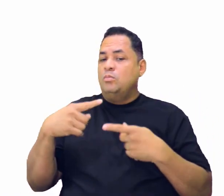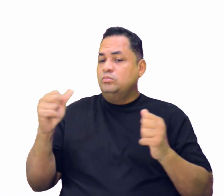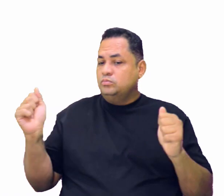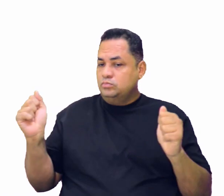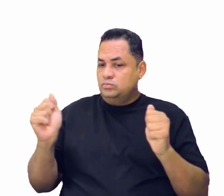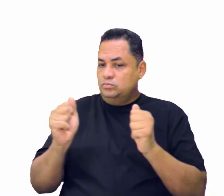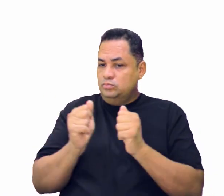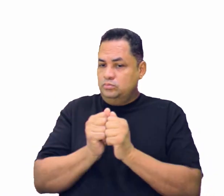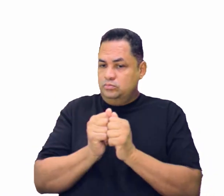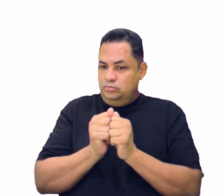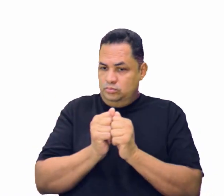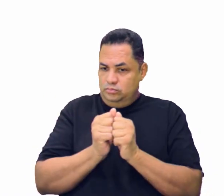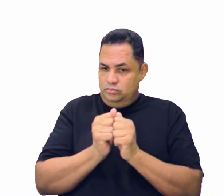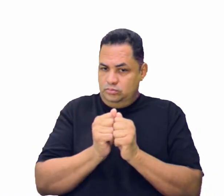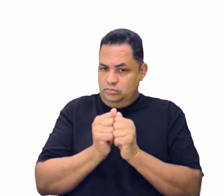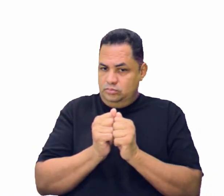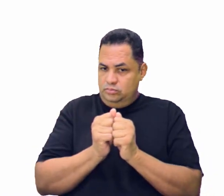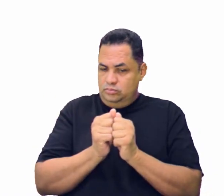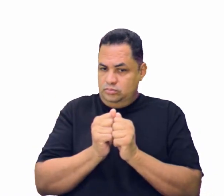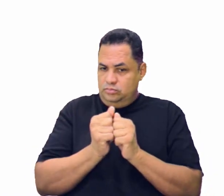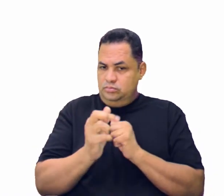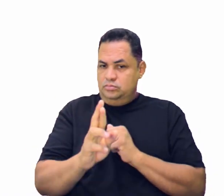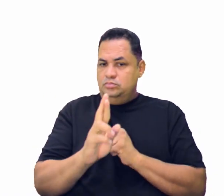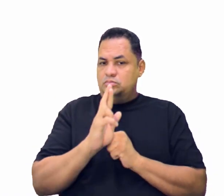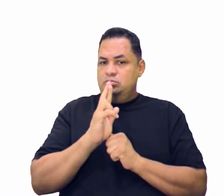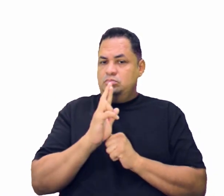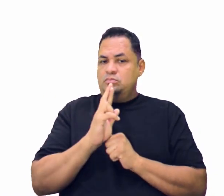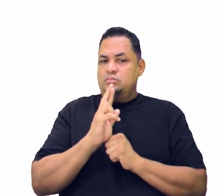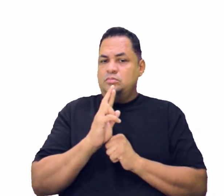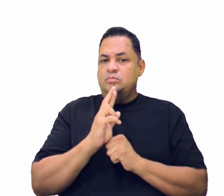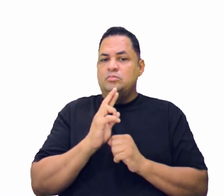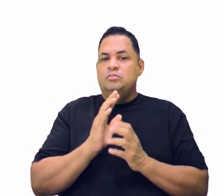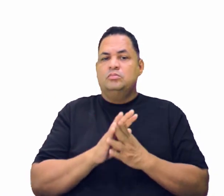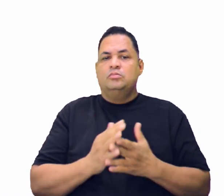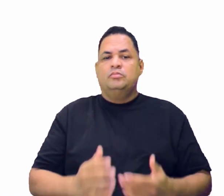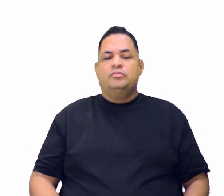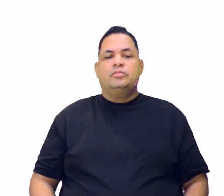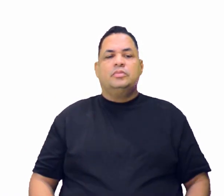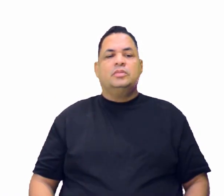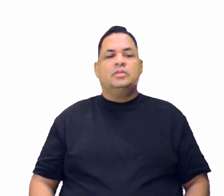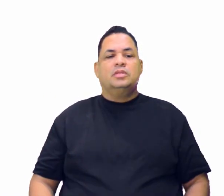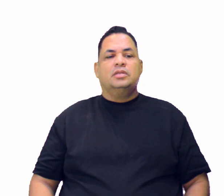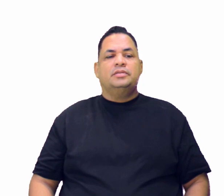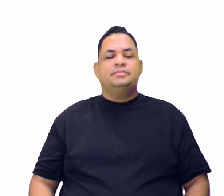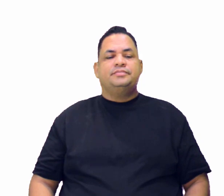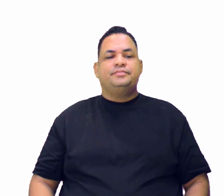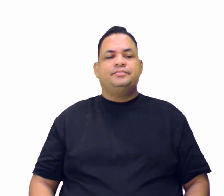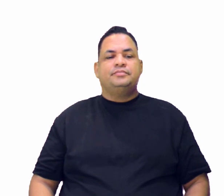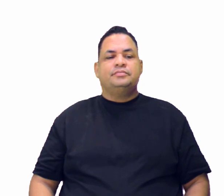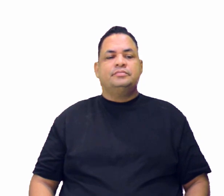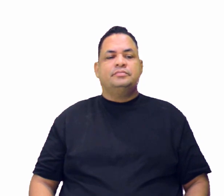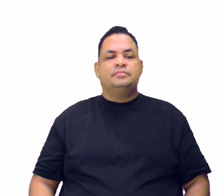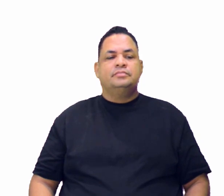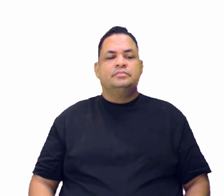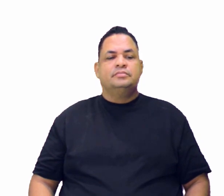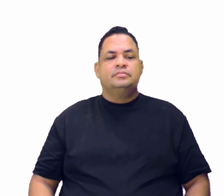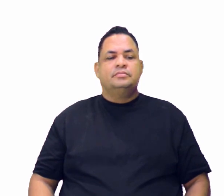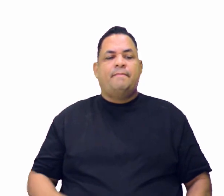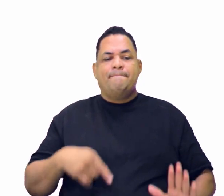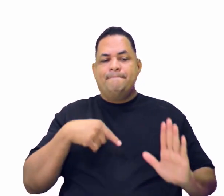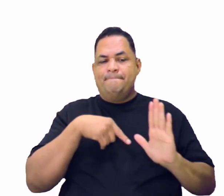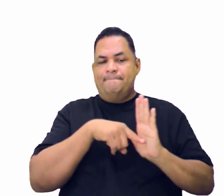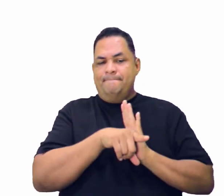responder, ó, o porquê fica junto. Beleza? Se eu for passar aqui, ó,